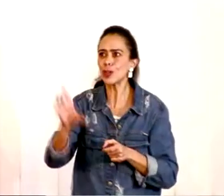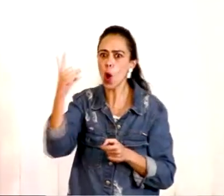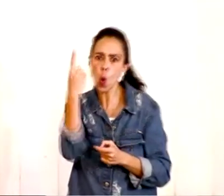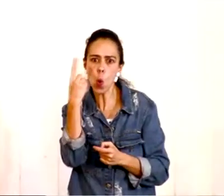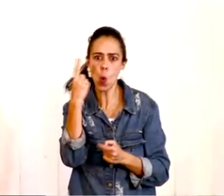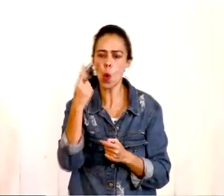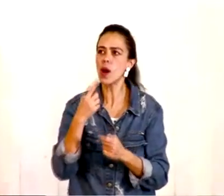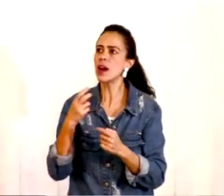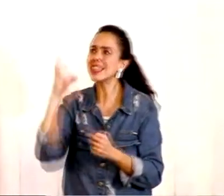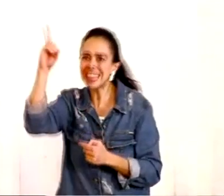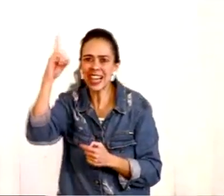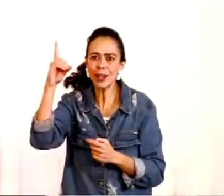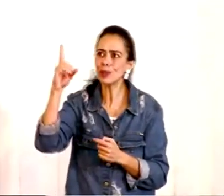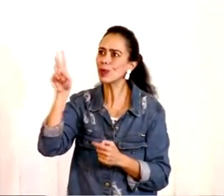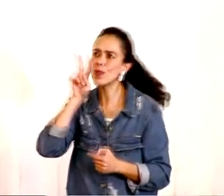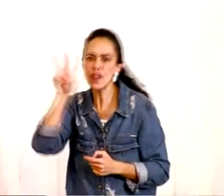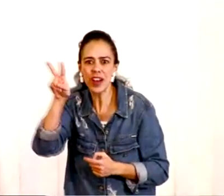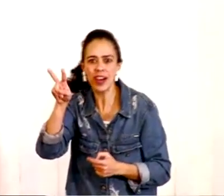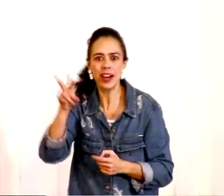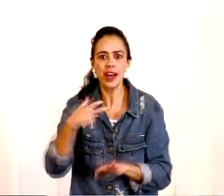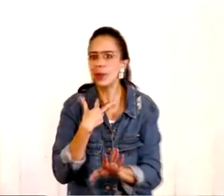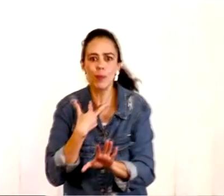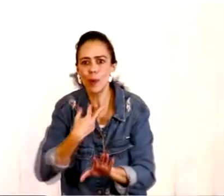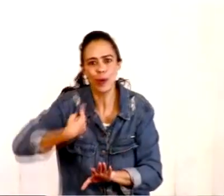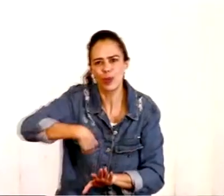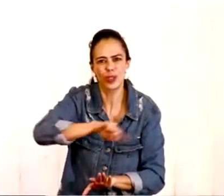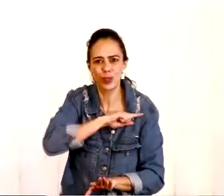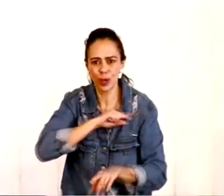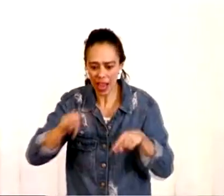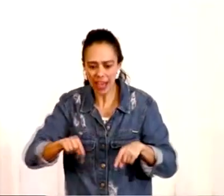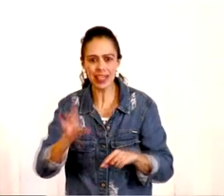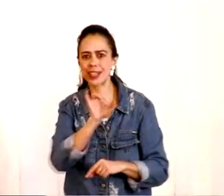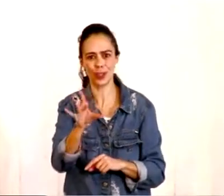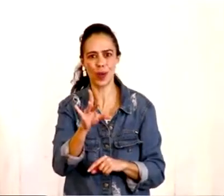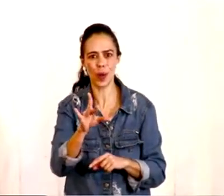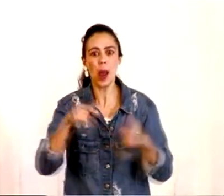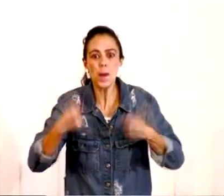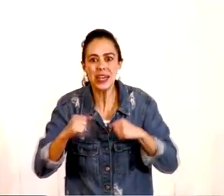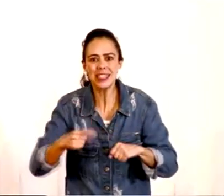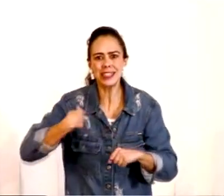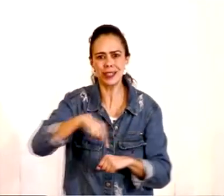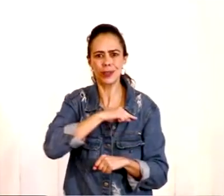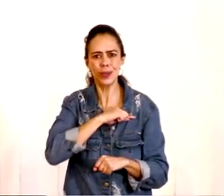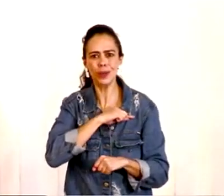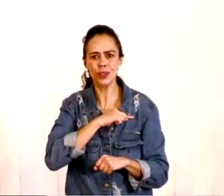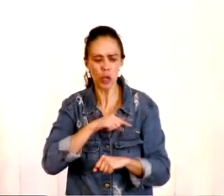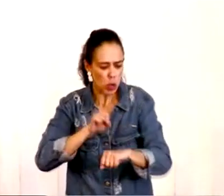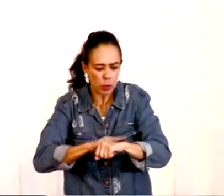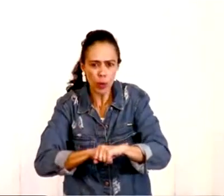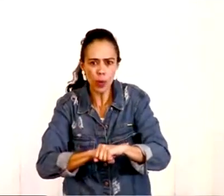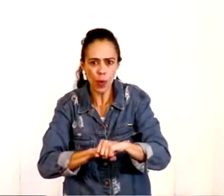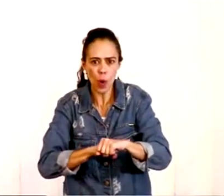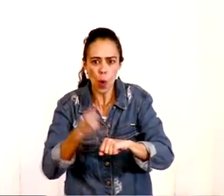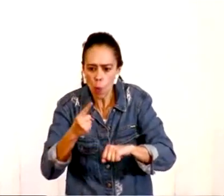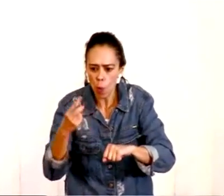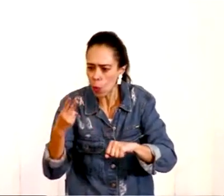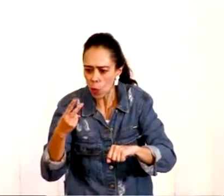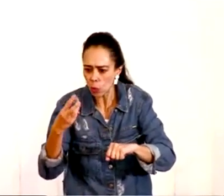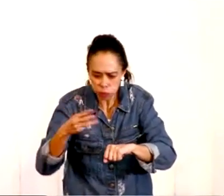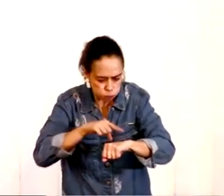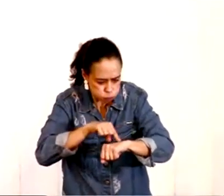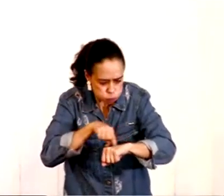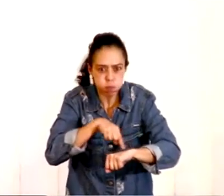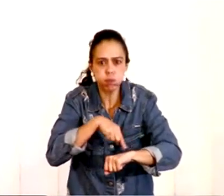não queremos passar 1 minuto, 2, 3, 5, nos deleitando